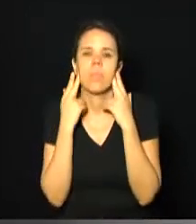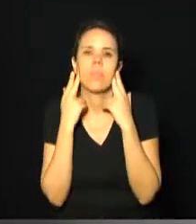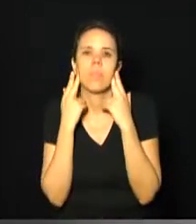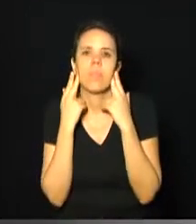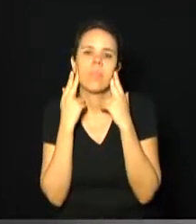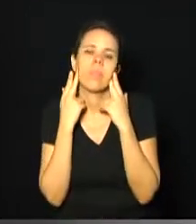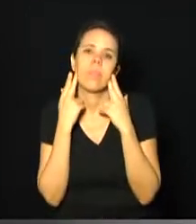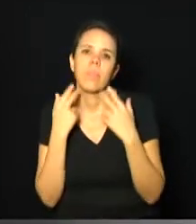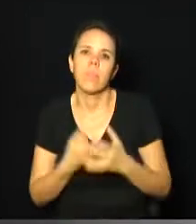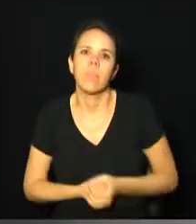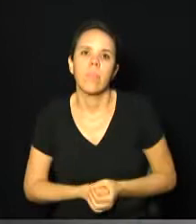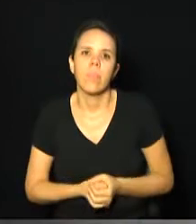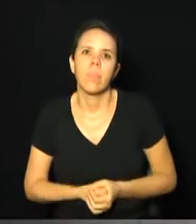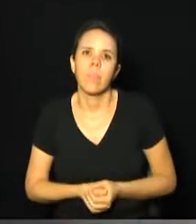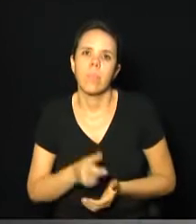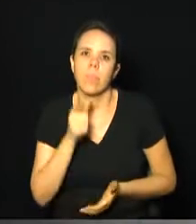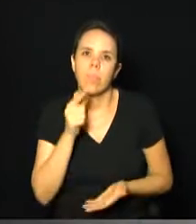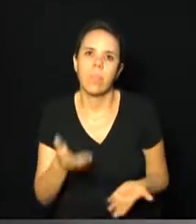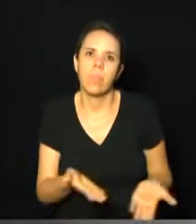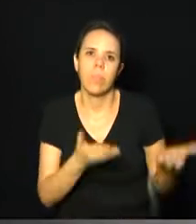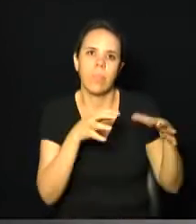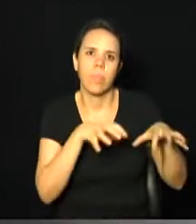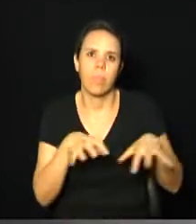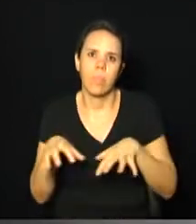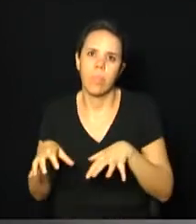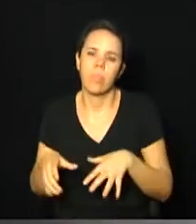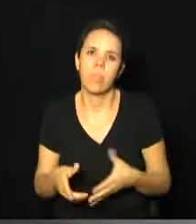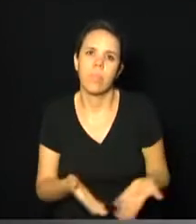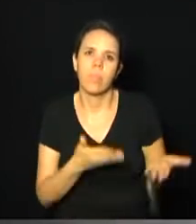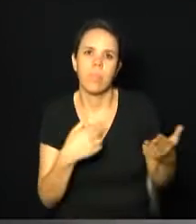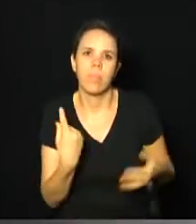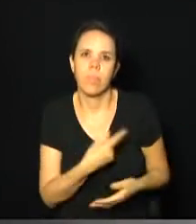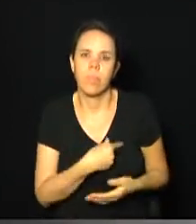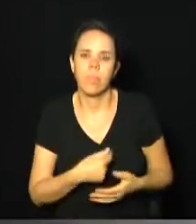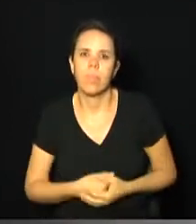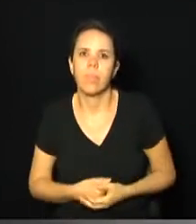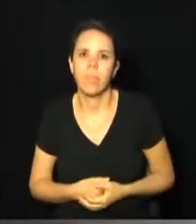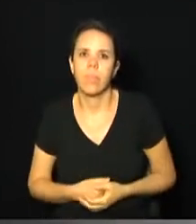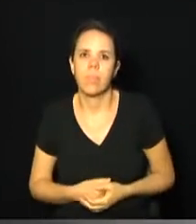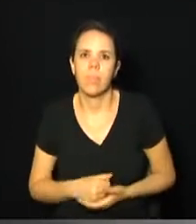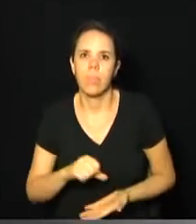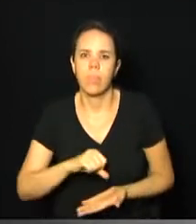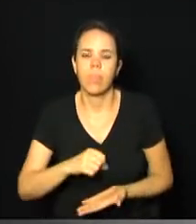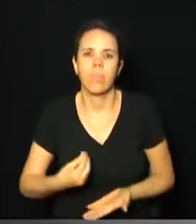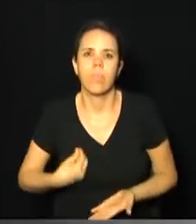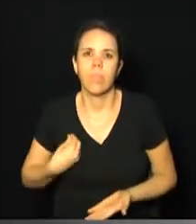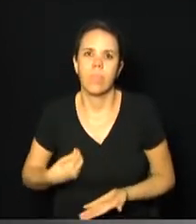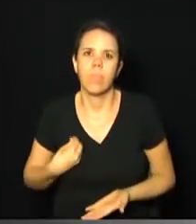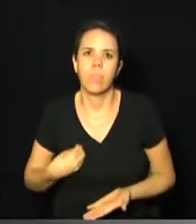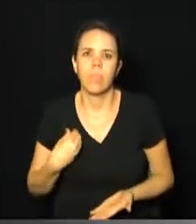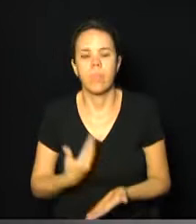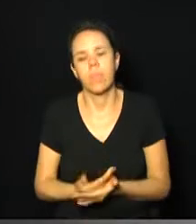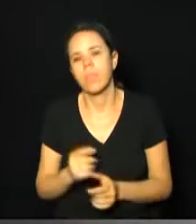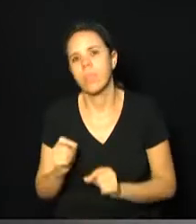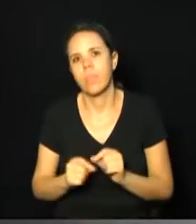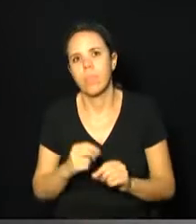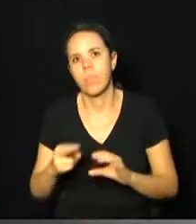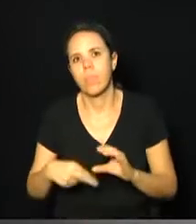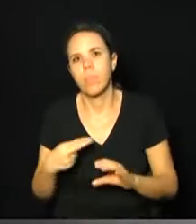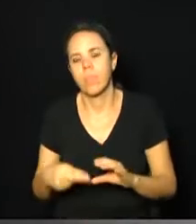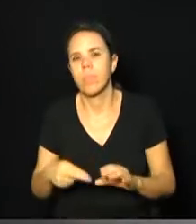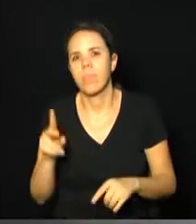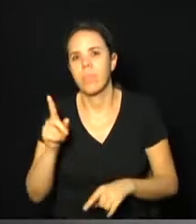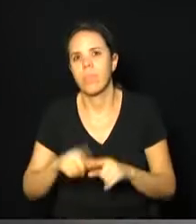a água carrega, a chuva carrega. Nós, lá na regional, nós estamos até que reciclando um